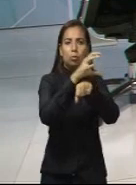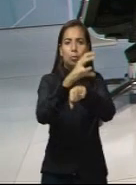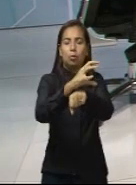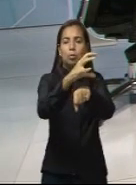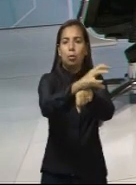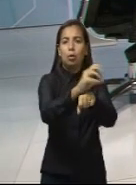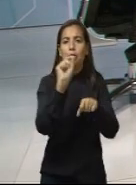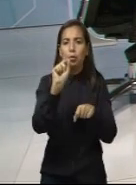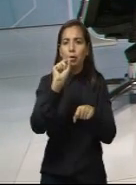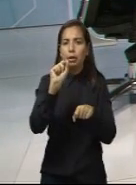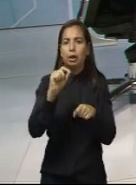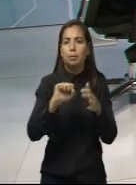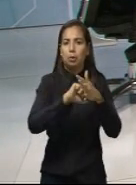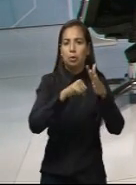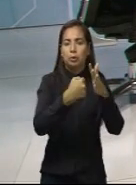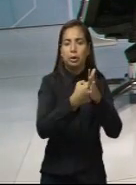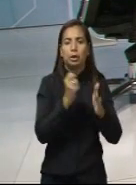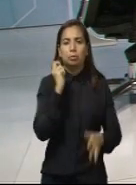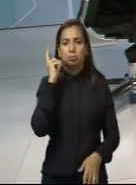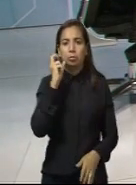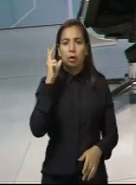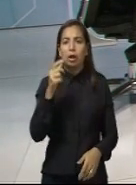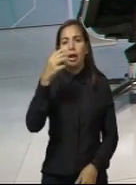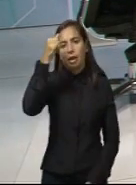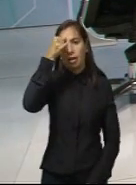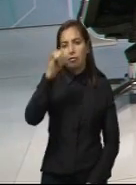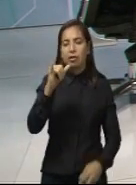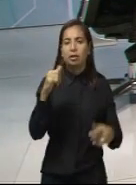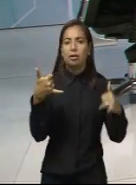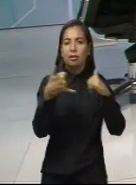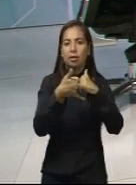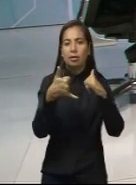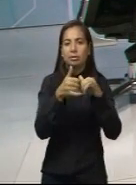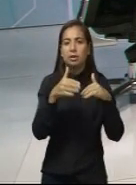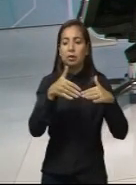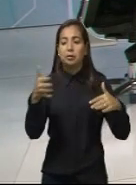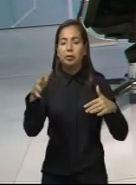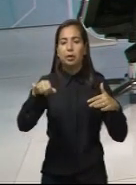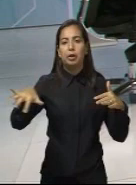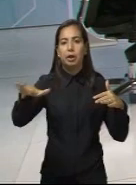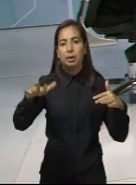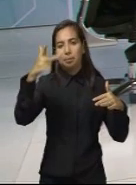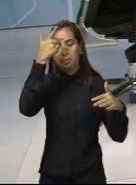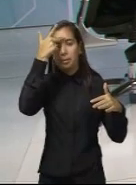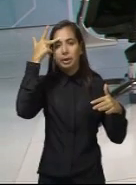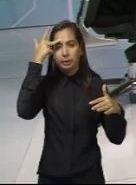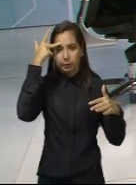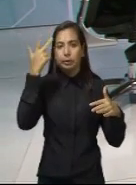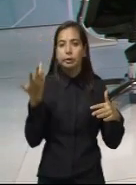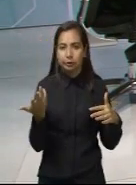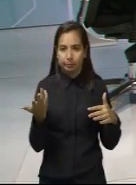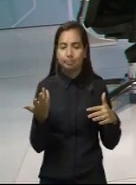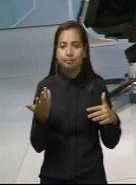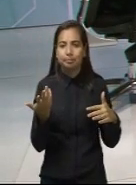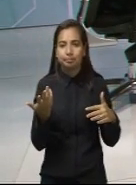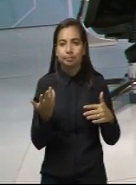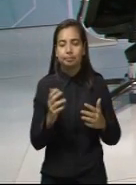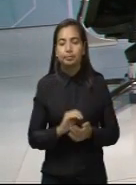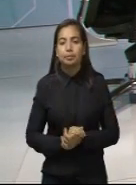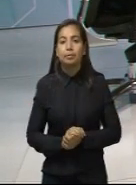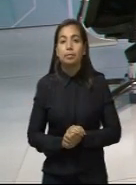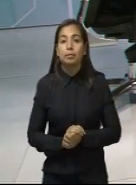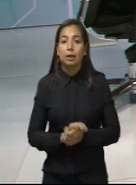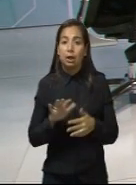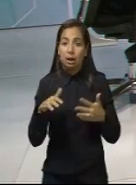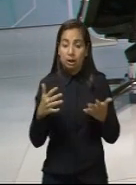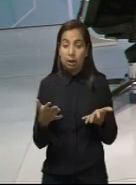para evitar as ligações do interior dos presídios para o público externo para a execução de tais crimes.